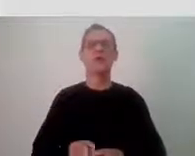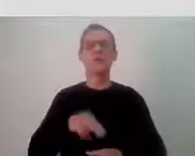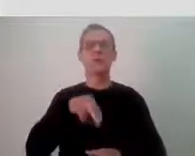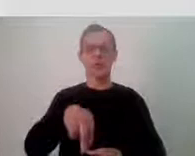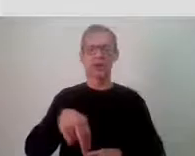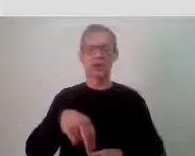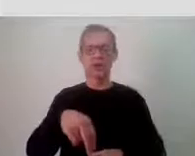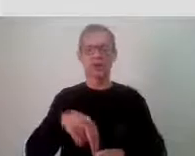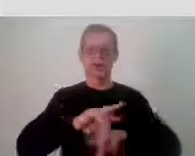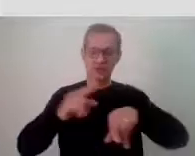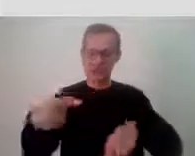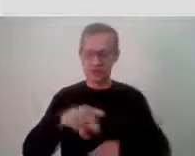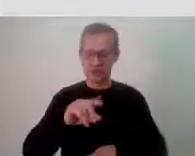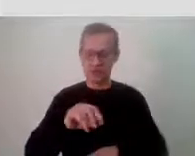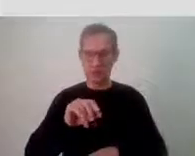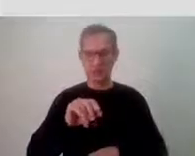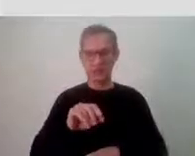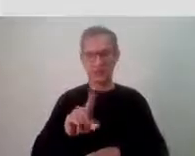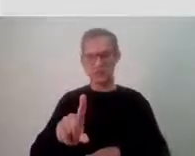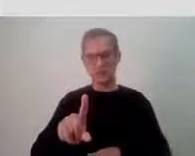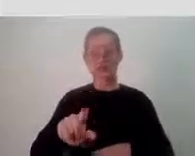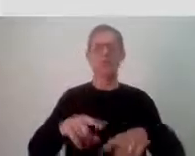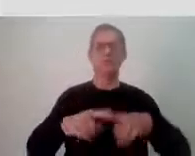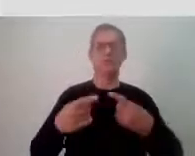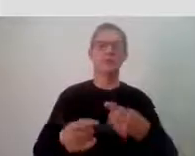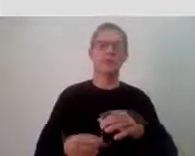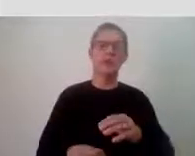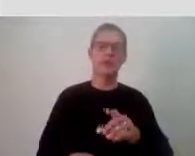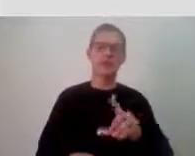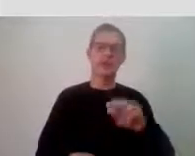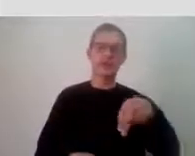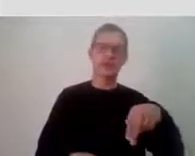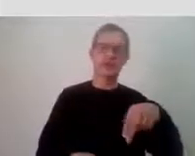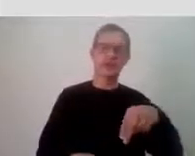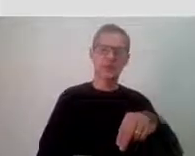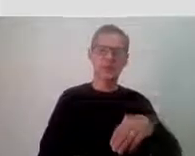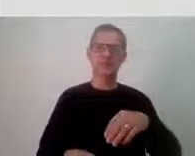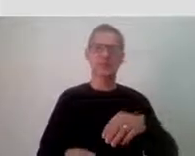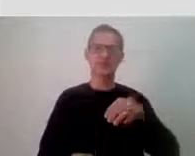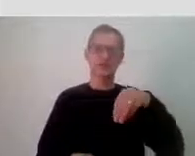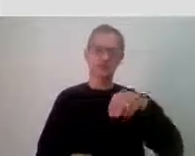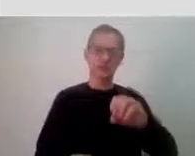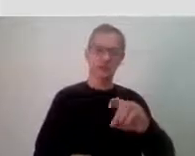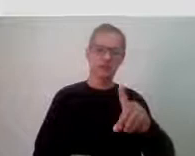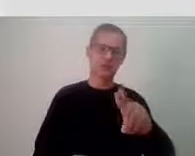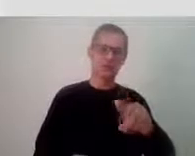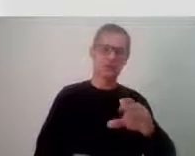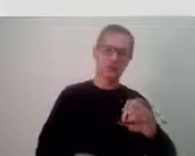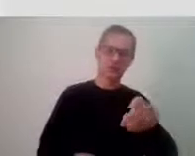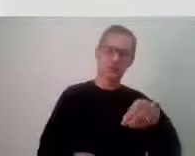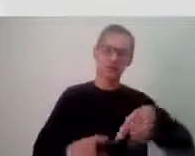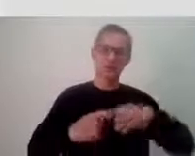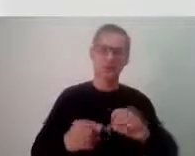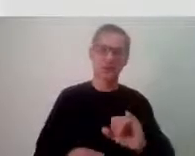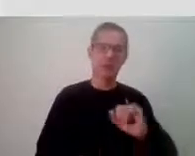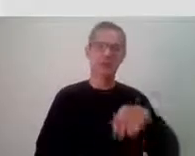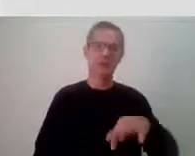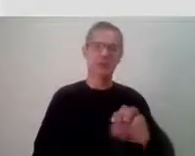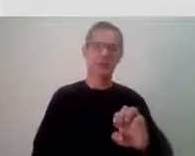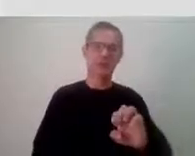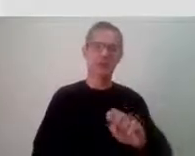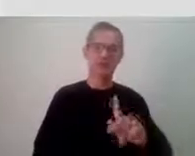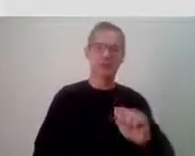1, nós temos que a integral de 1 sobre x é ln de módulo de x. Integral de seno,